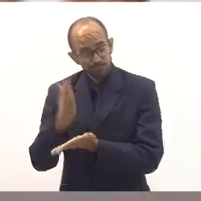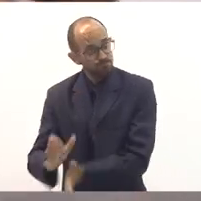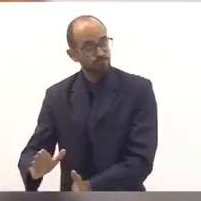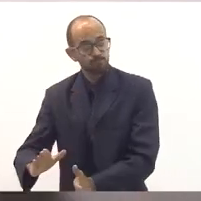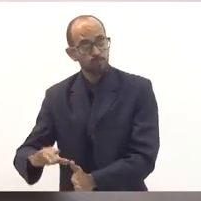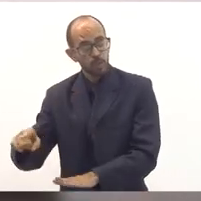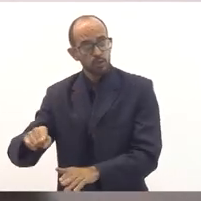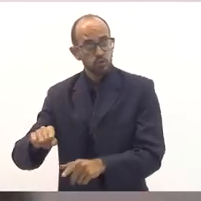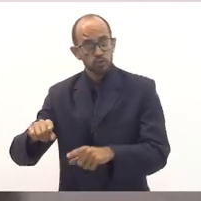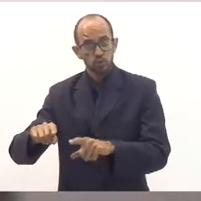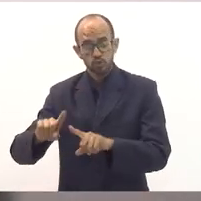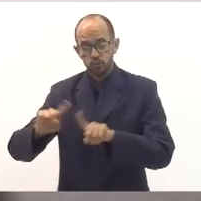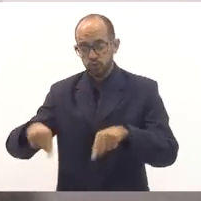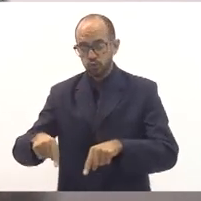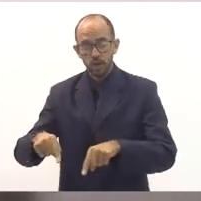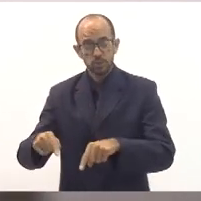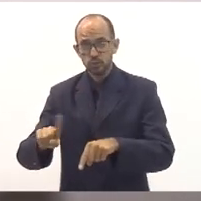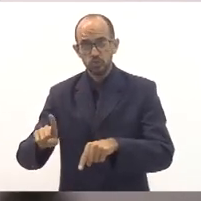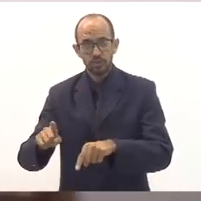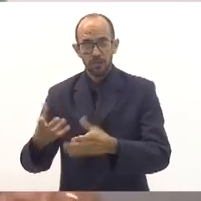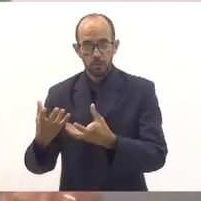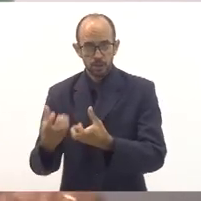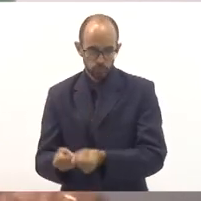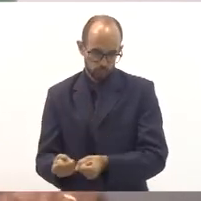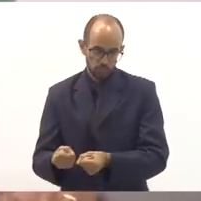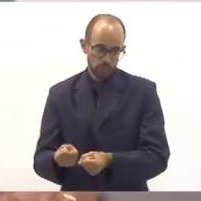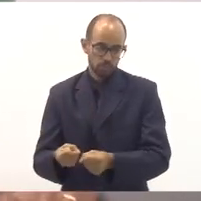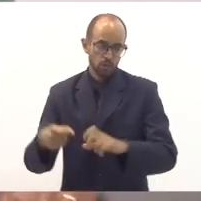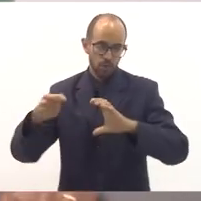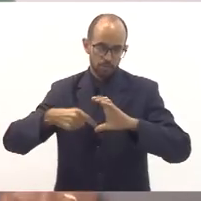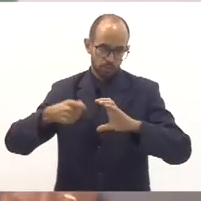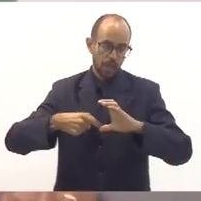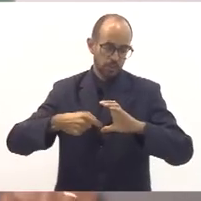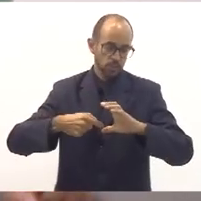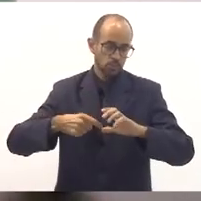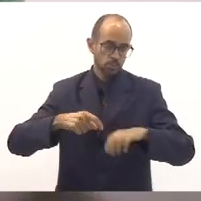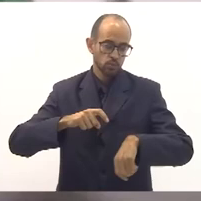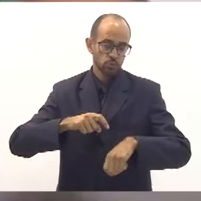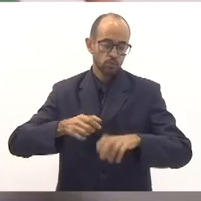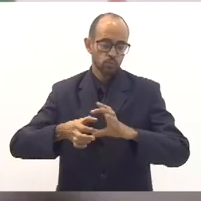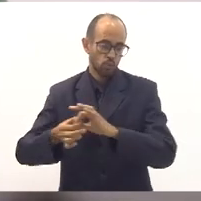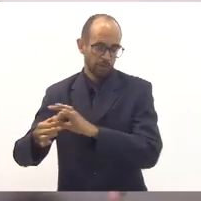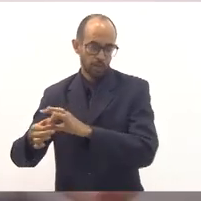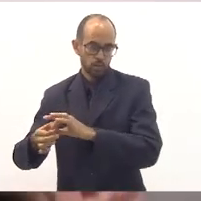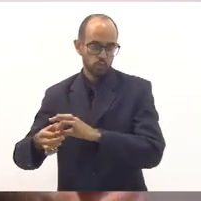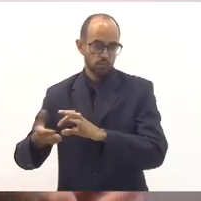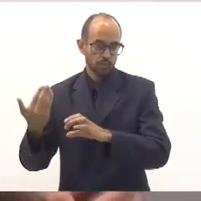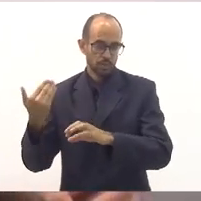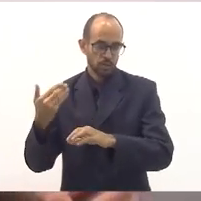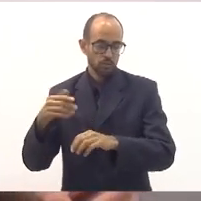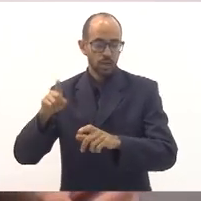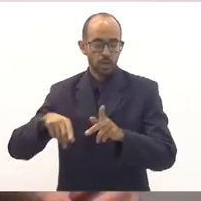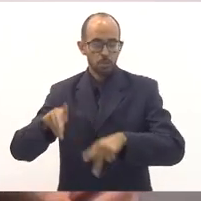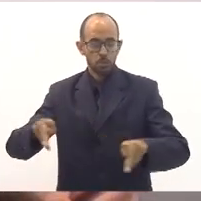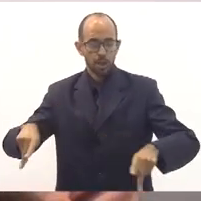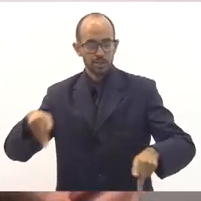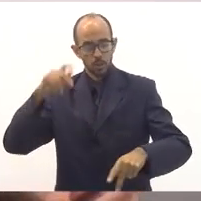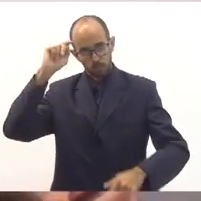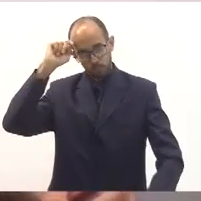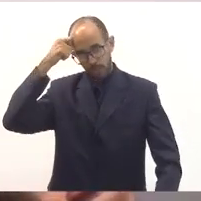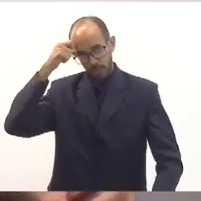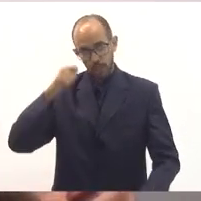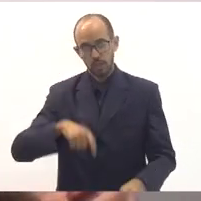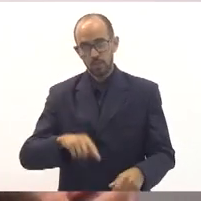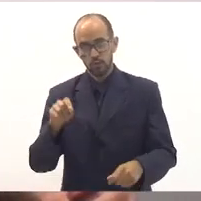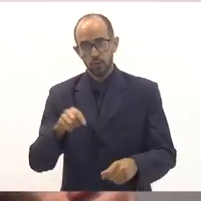obra não absorvido pela sistemática capitalista da época ou seja a população preta passou a